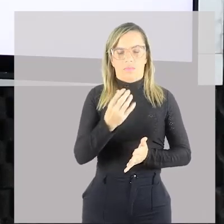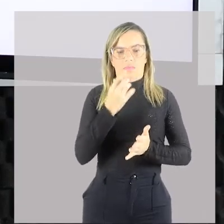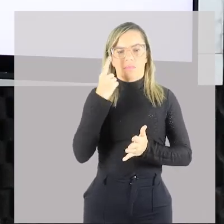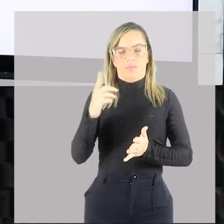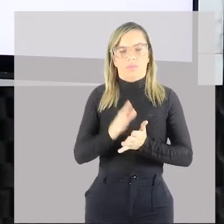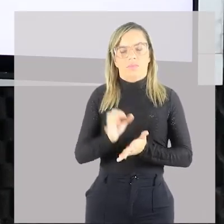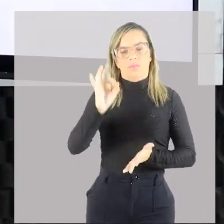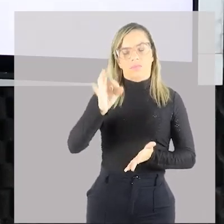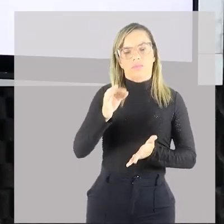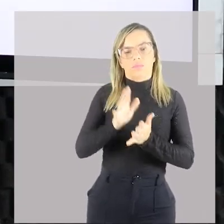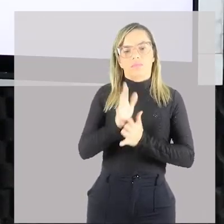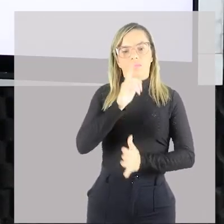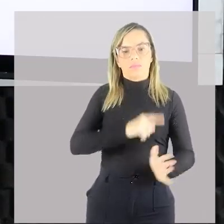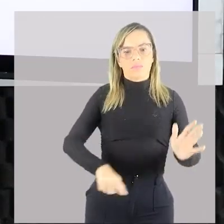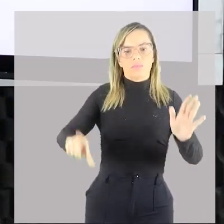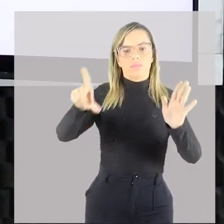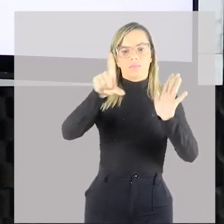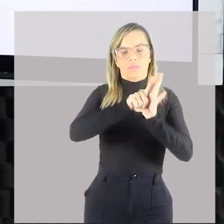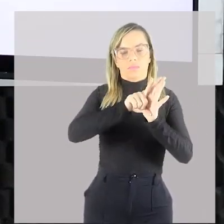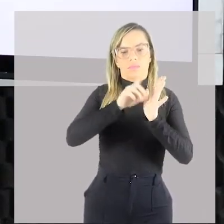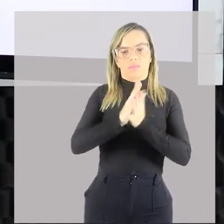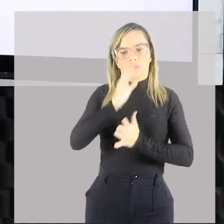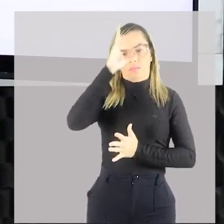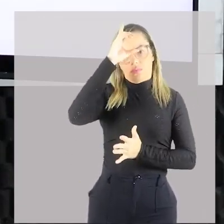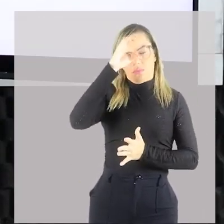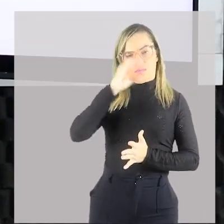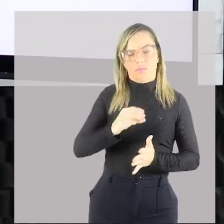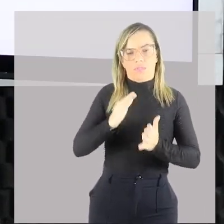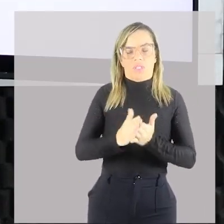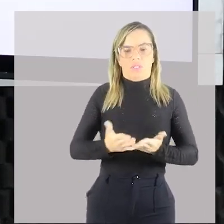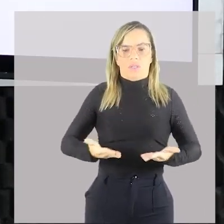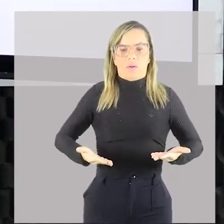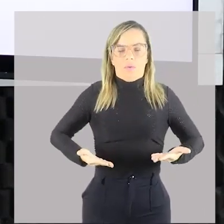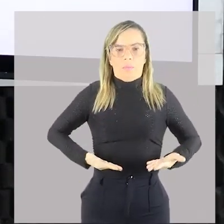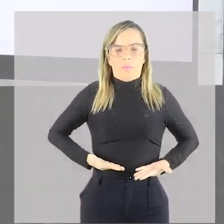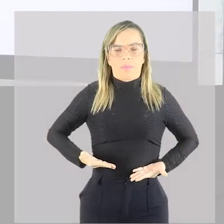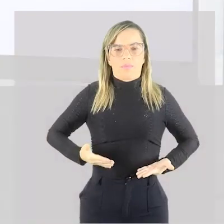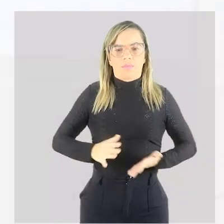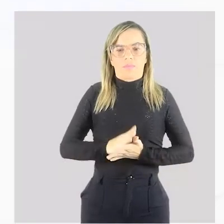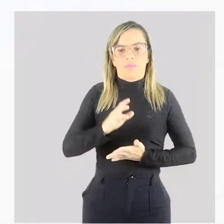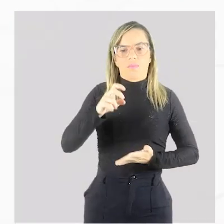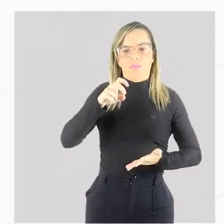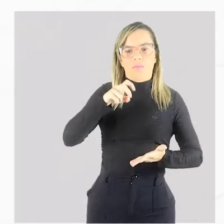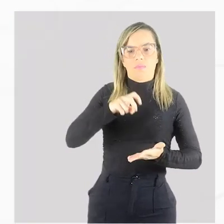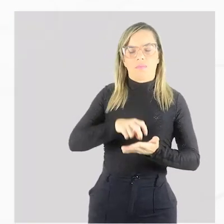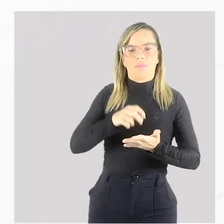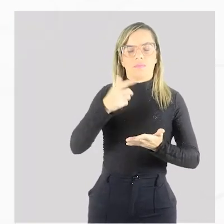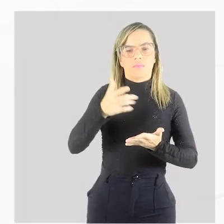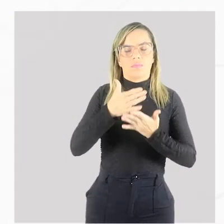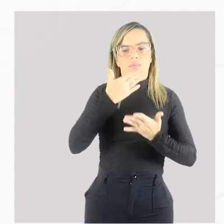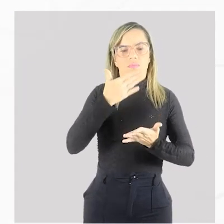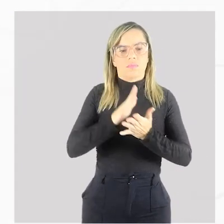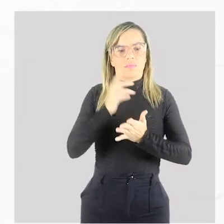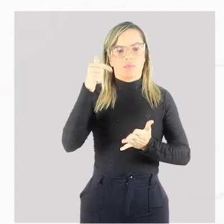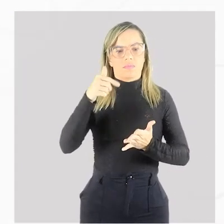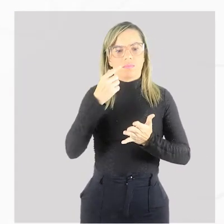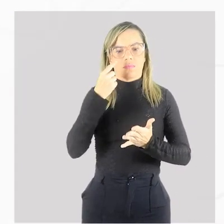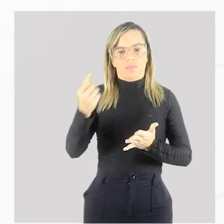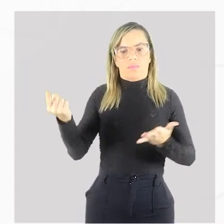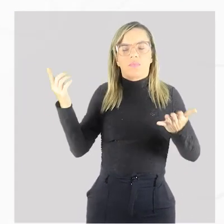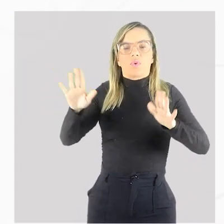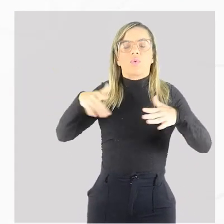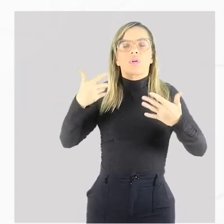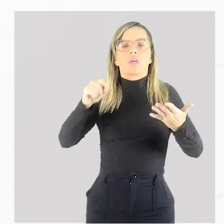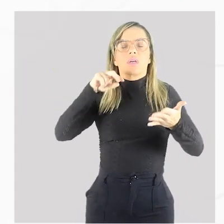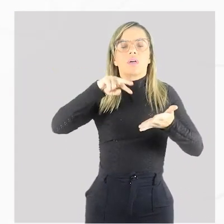lei civil para todo súdito é. O que é a lei civil? É constituída por aquelas regras do Estado,